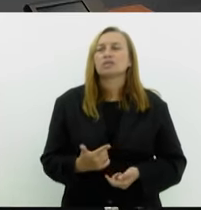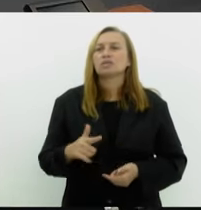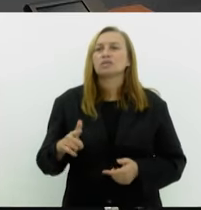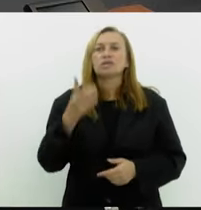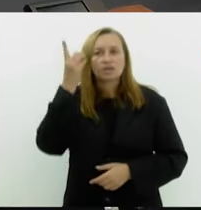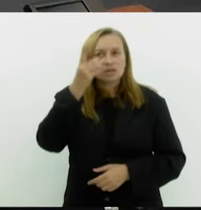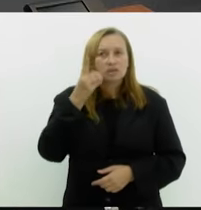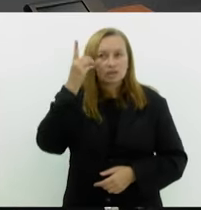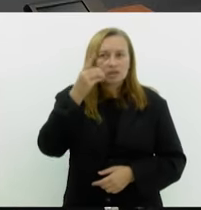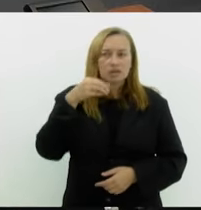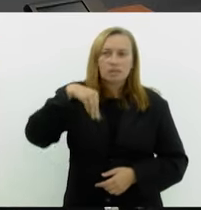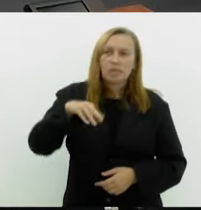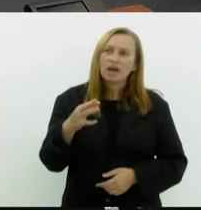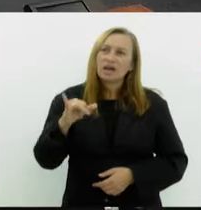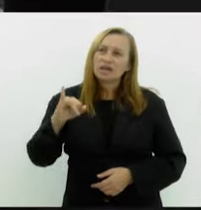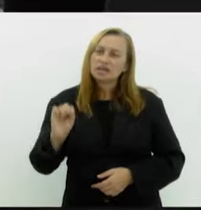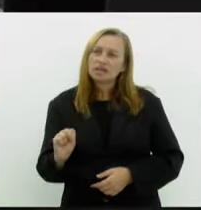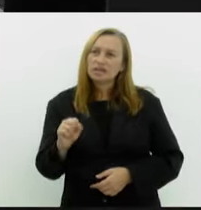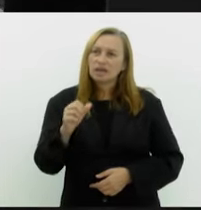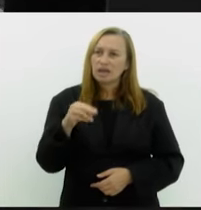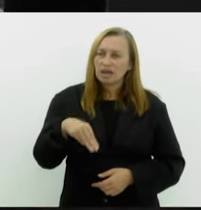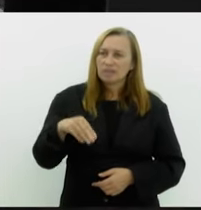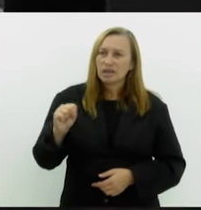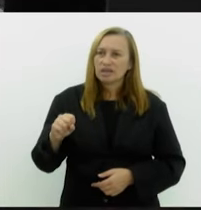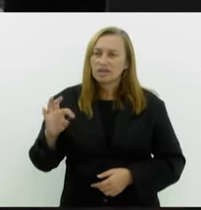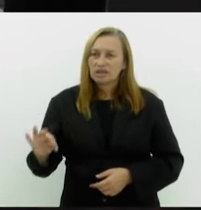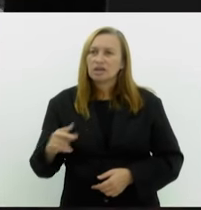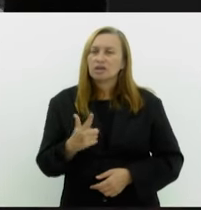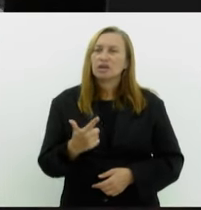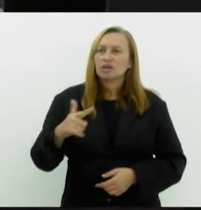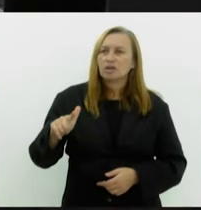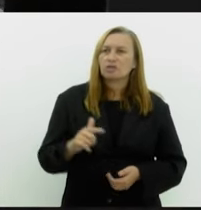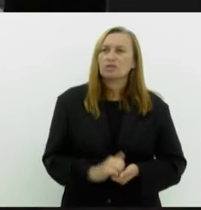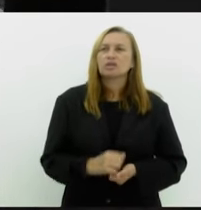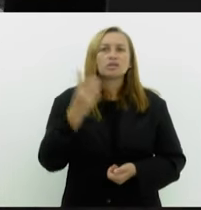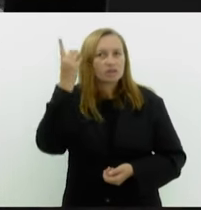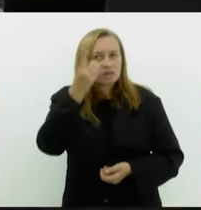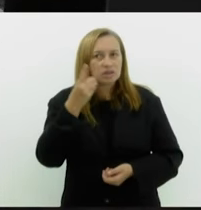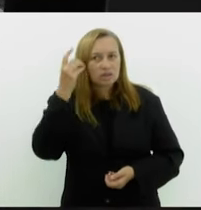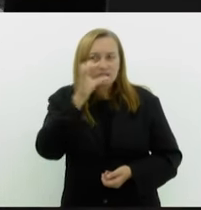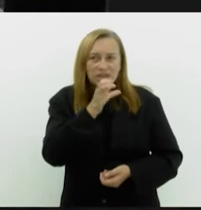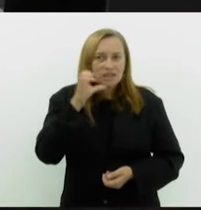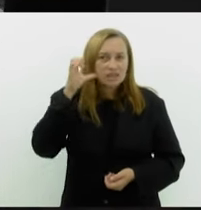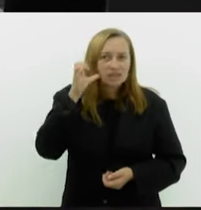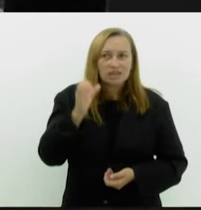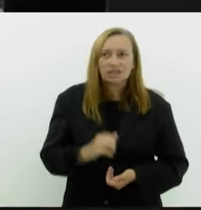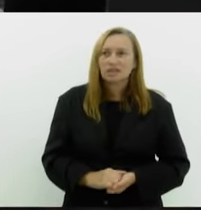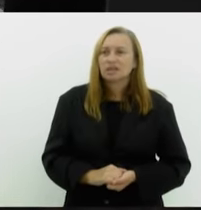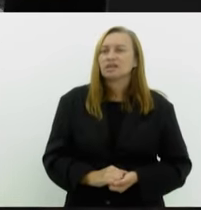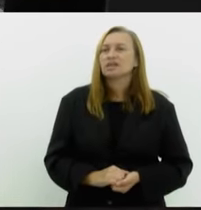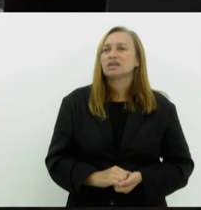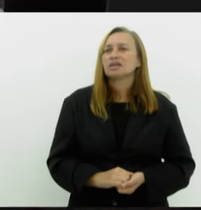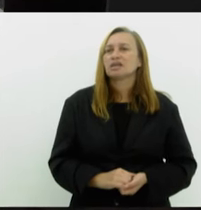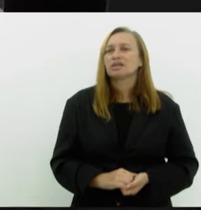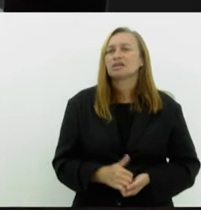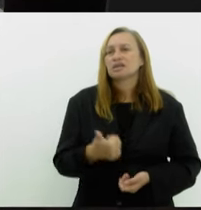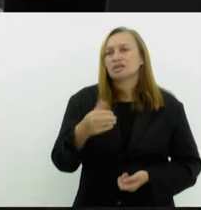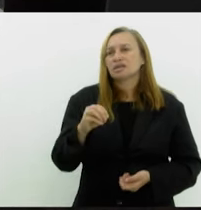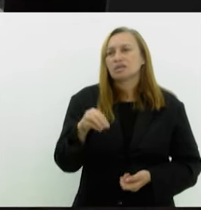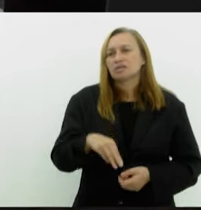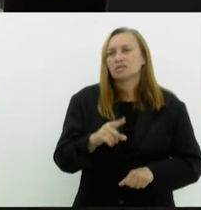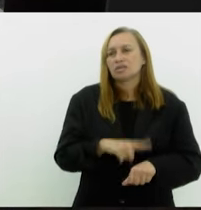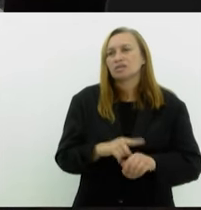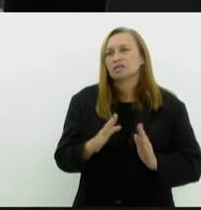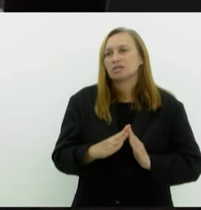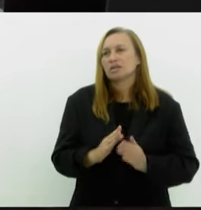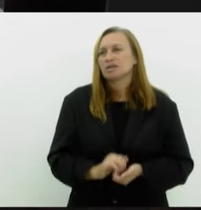nobre deputada Marina, do MST. Não se encontrando presente, próximo orador inscrito é a nobre deputada Célia Jordão. Vossa Excelência dispõe de 10 minutos